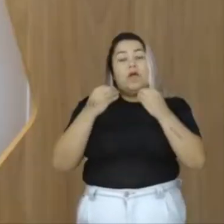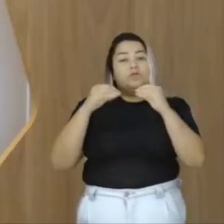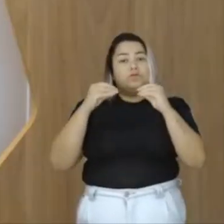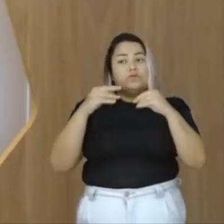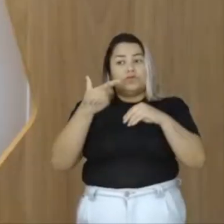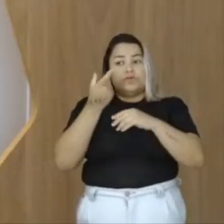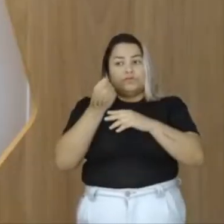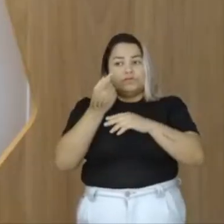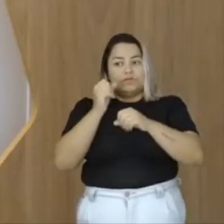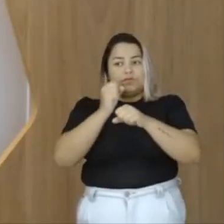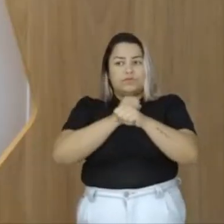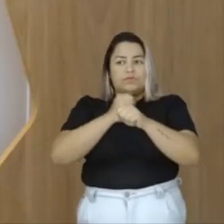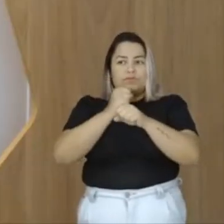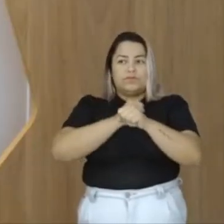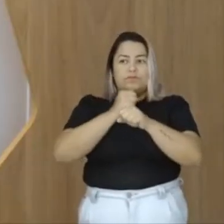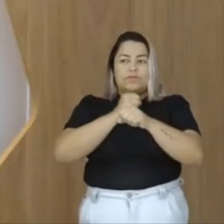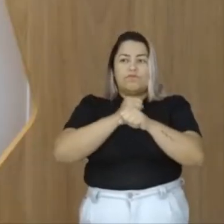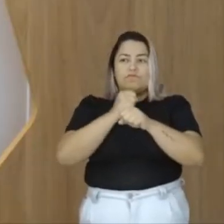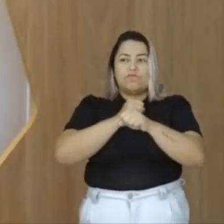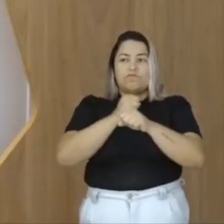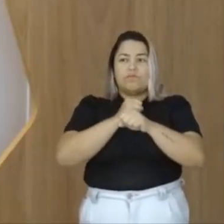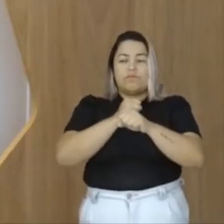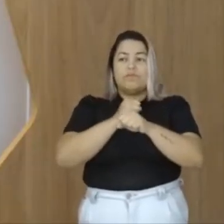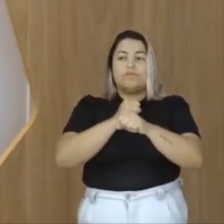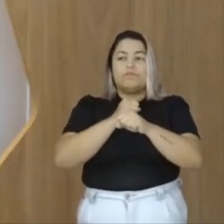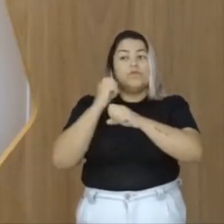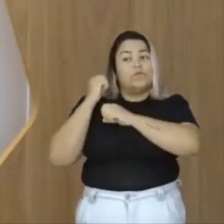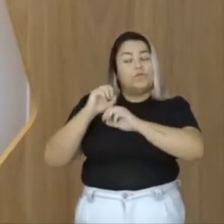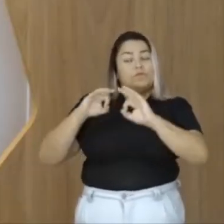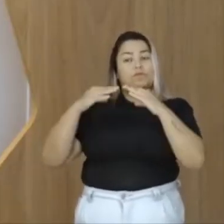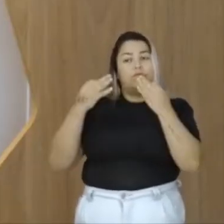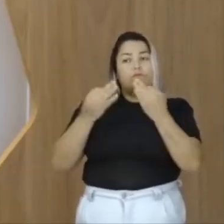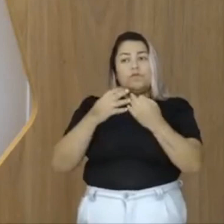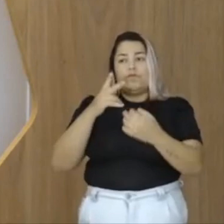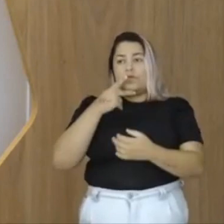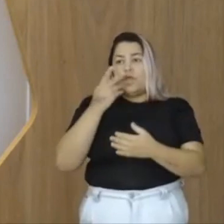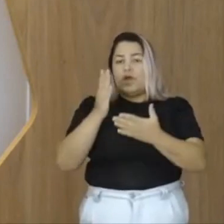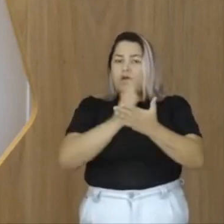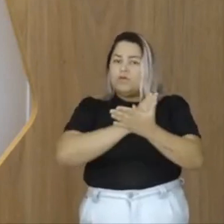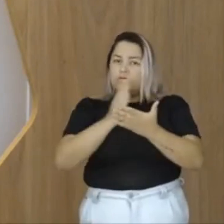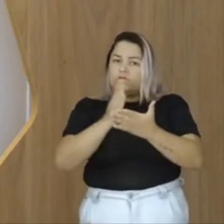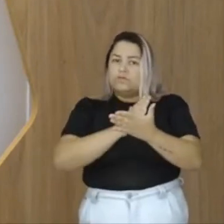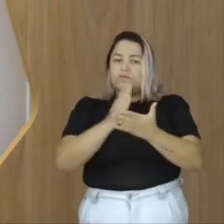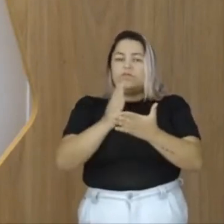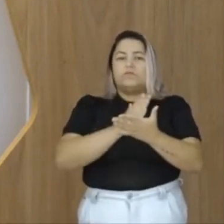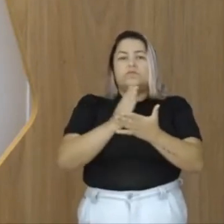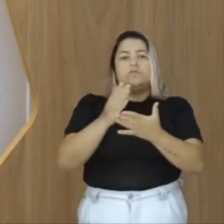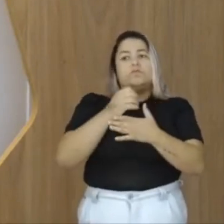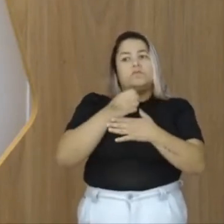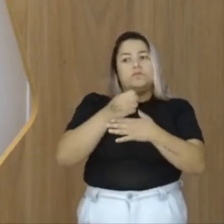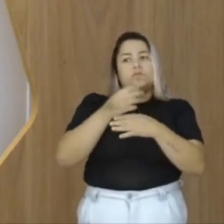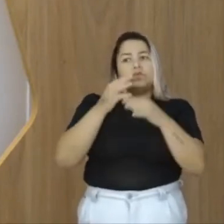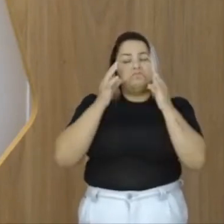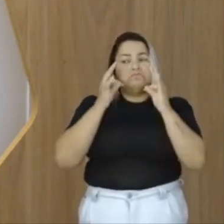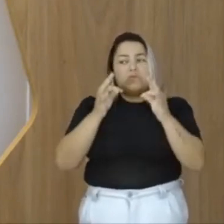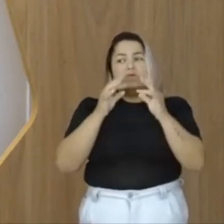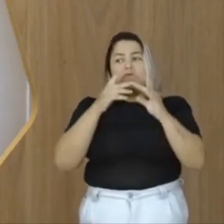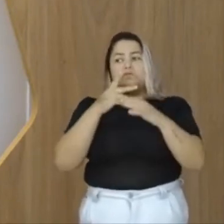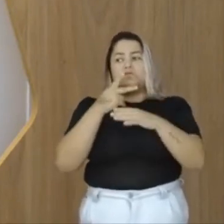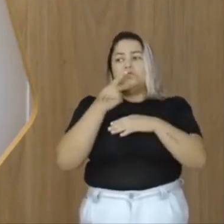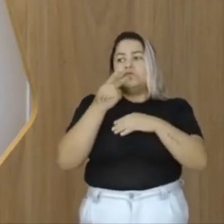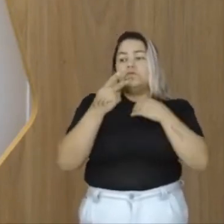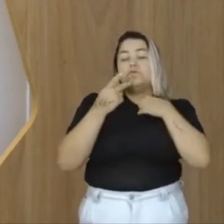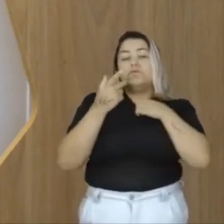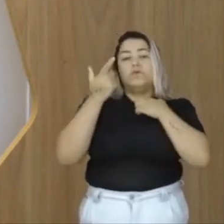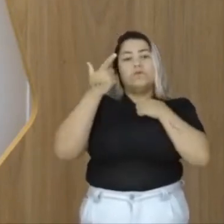os 20 anos do Bolsa Família. Aqui a gente cita alguns depoimentos de pessoas que conseguiram sair